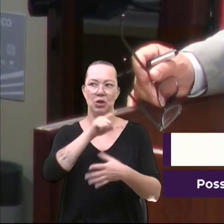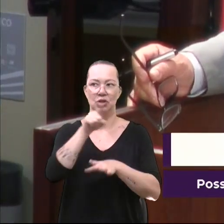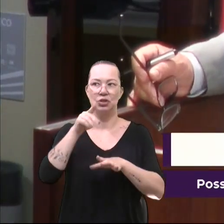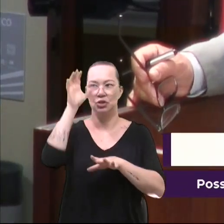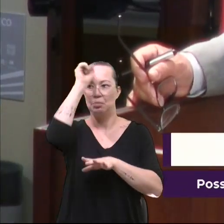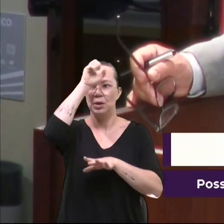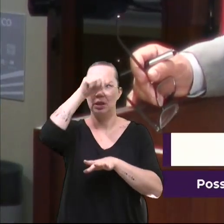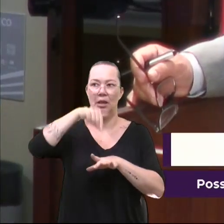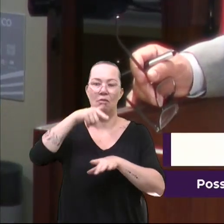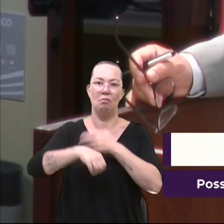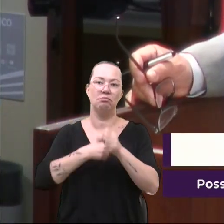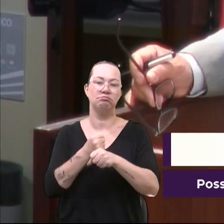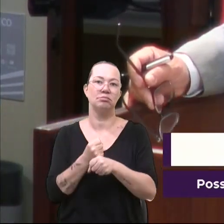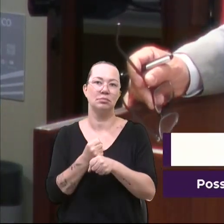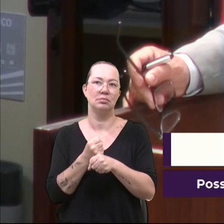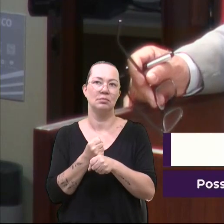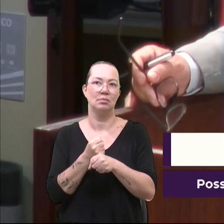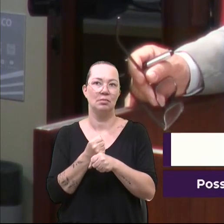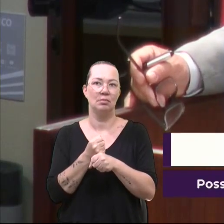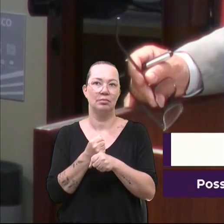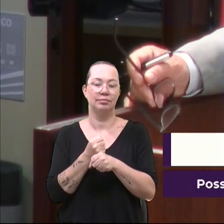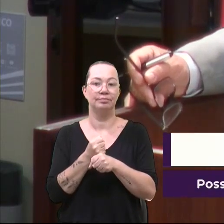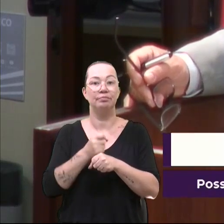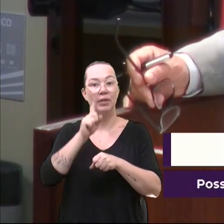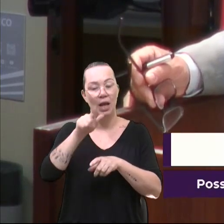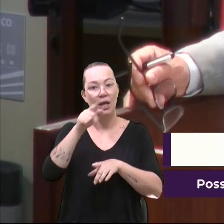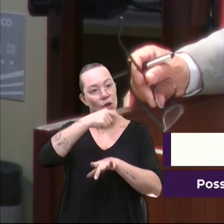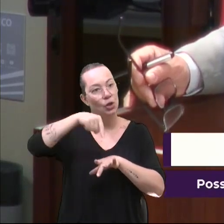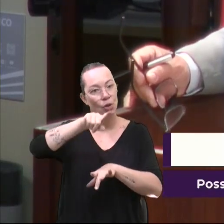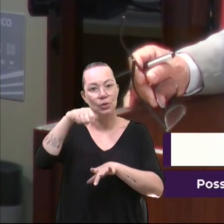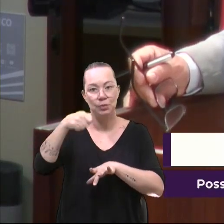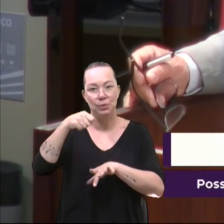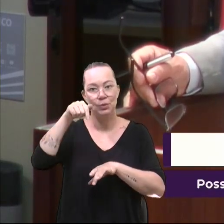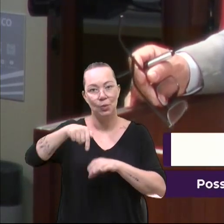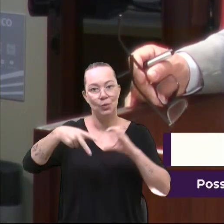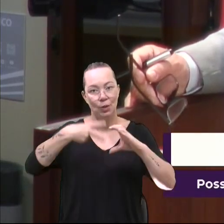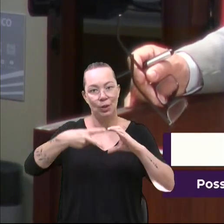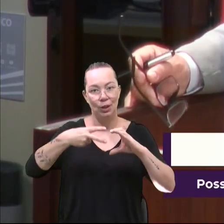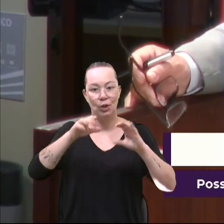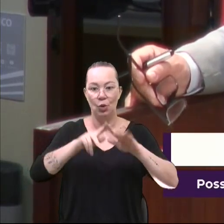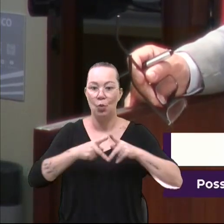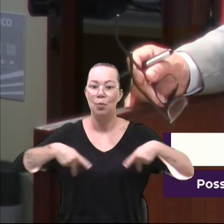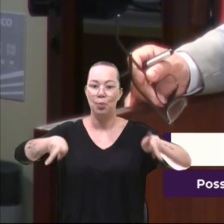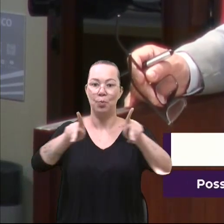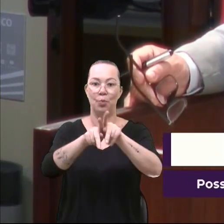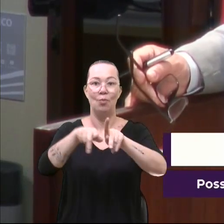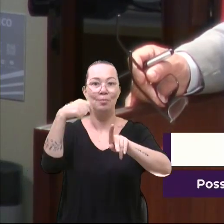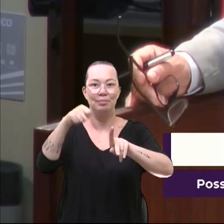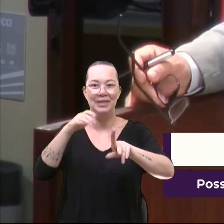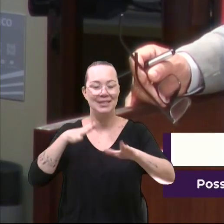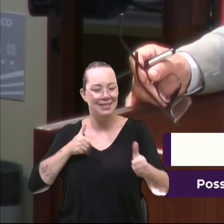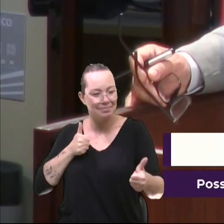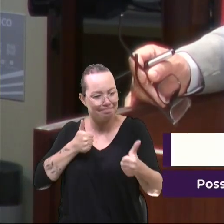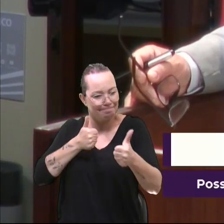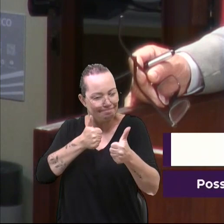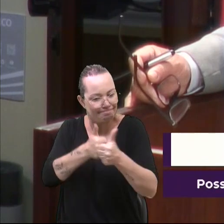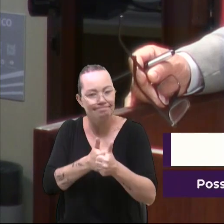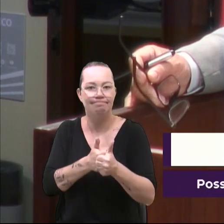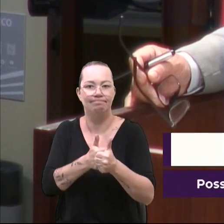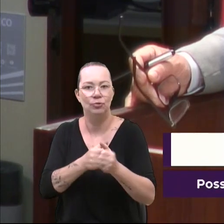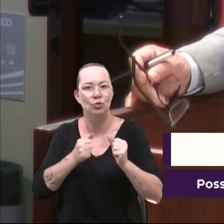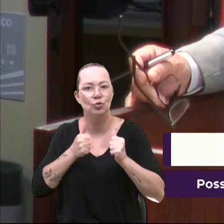desse ano é que essa Casa do Povo precisa estreitar mais ainda a relação com a